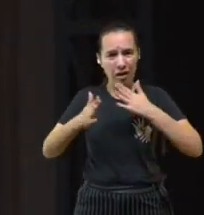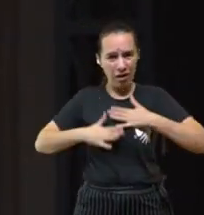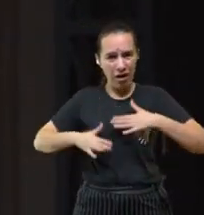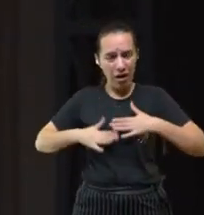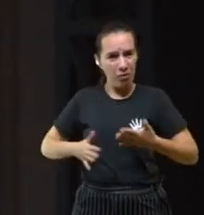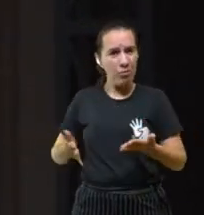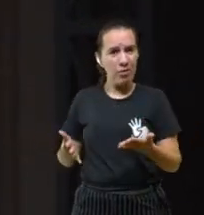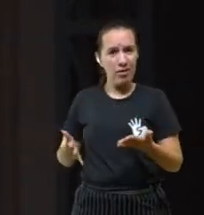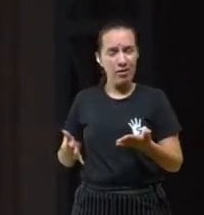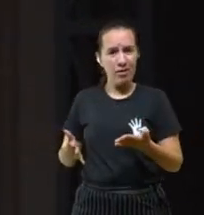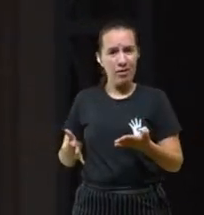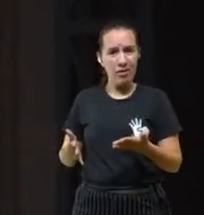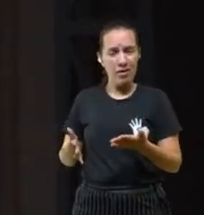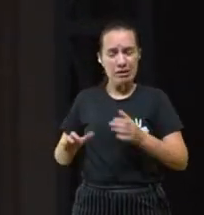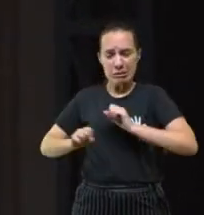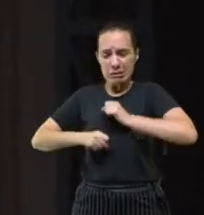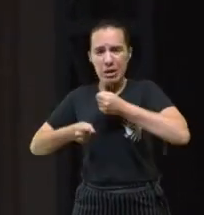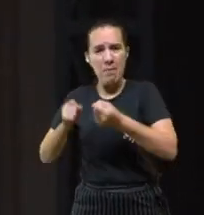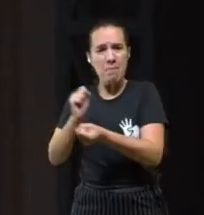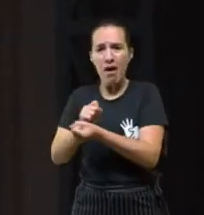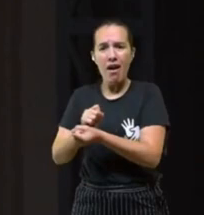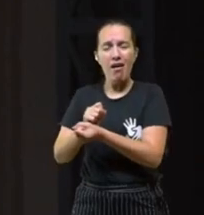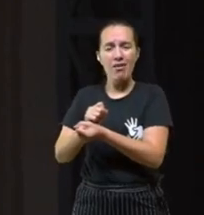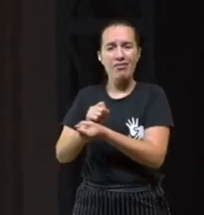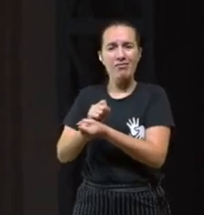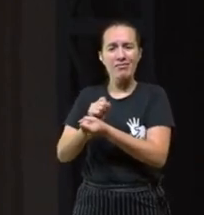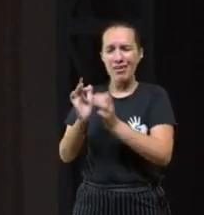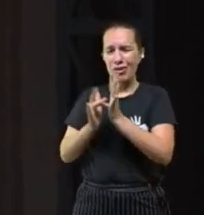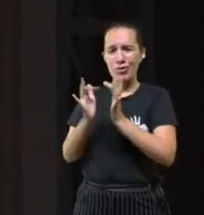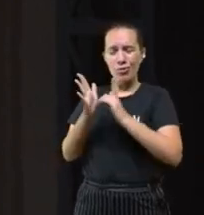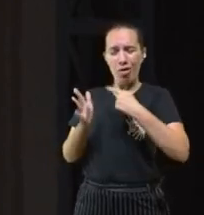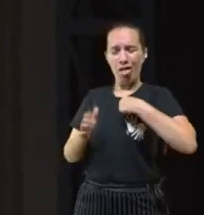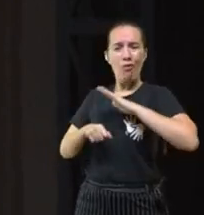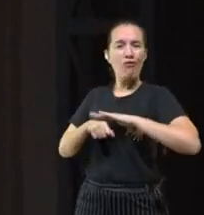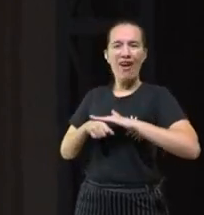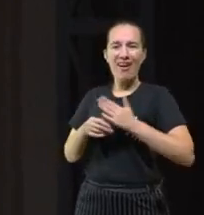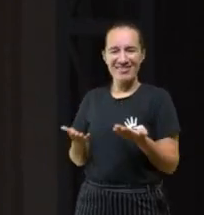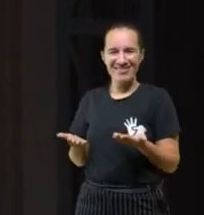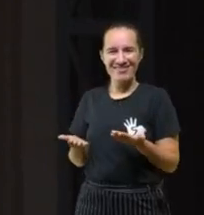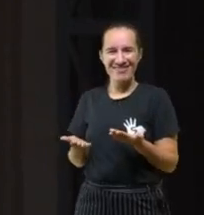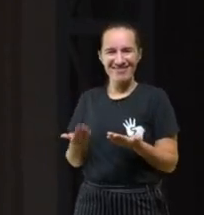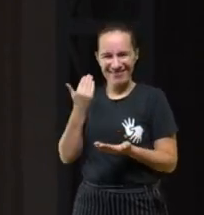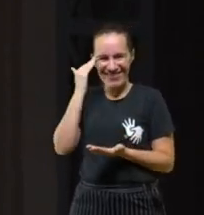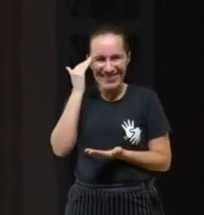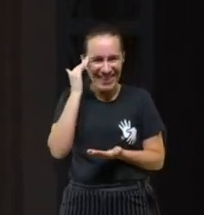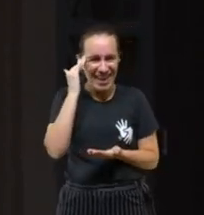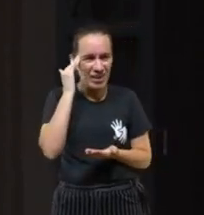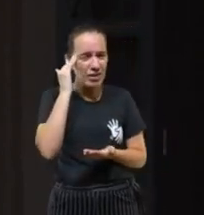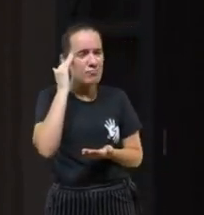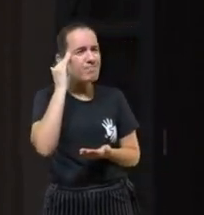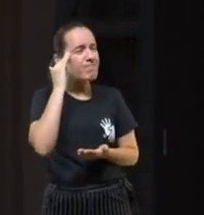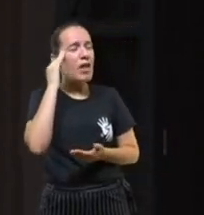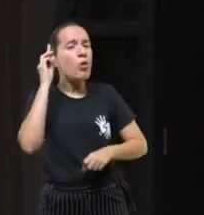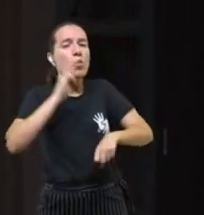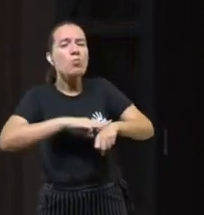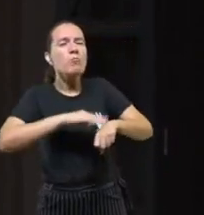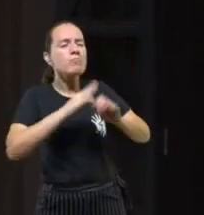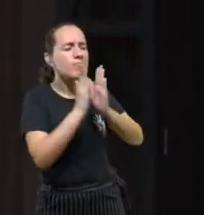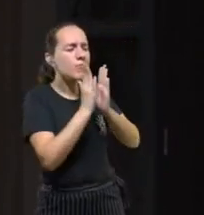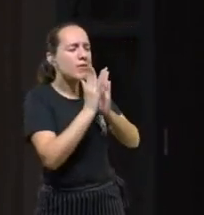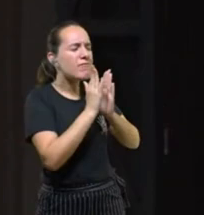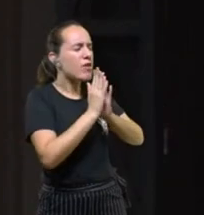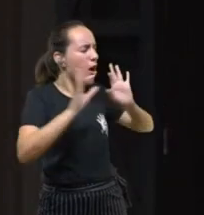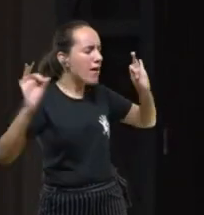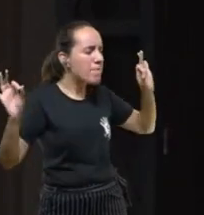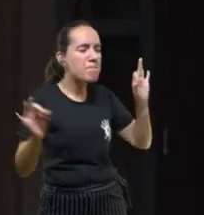deixa eu fazer. No momento quando eu falei, eu não vou levantar mais um dedo para tentar fazer